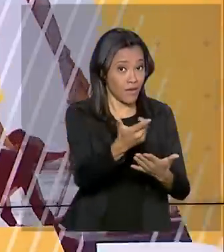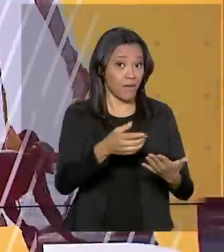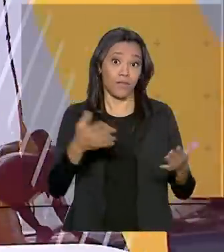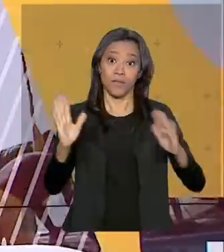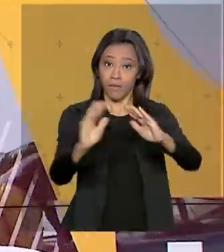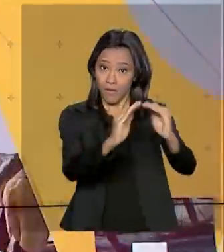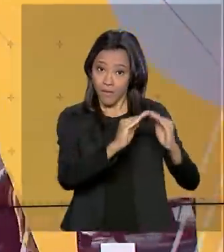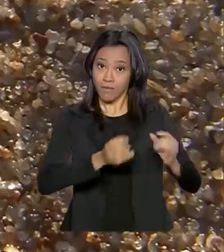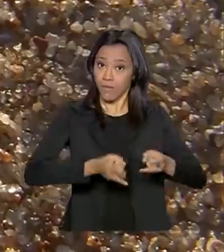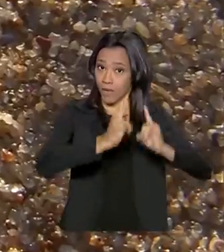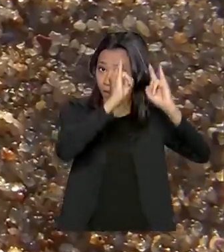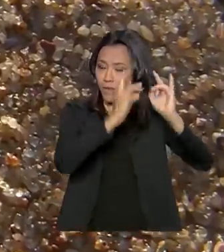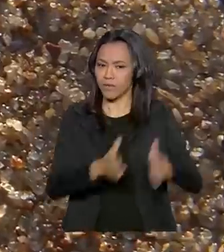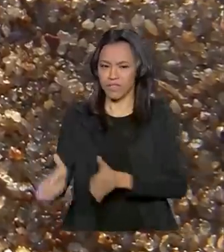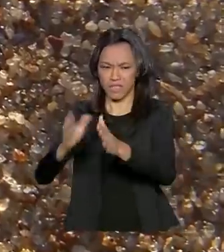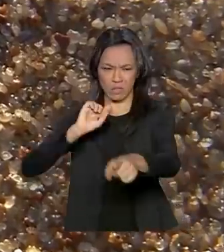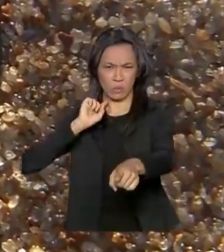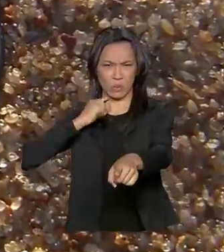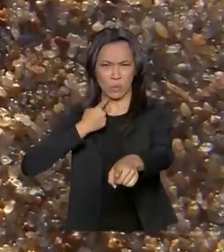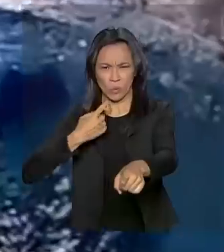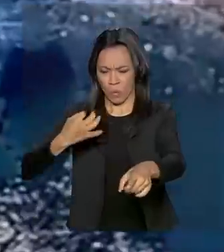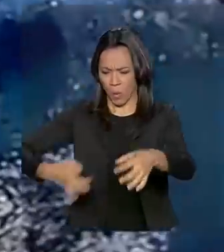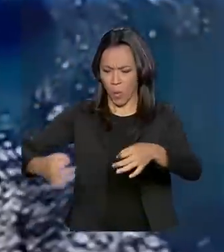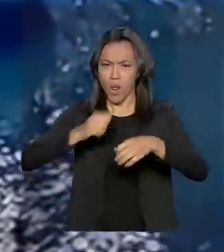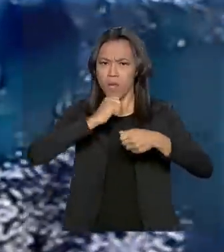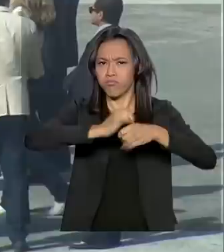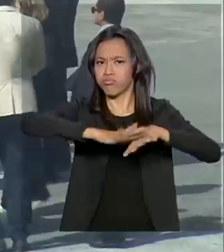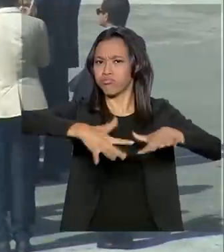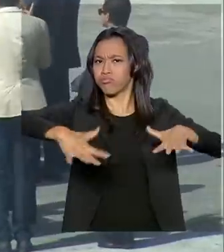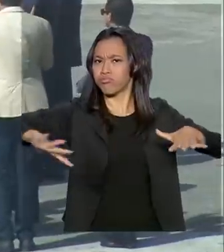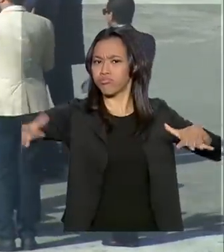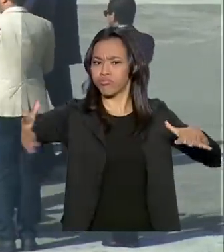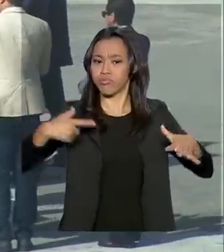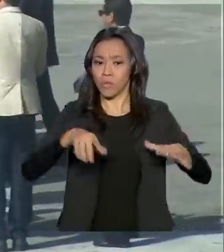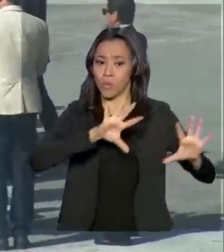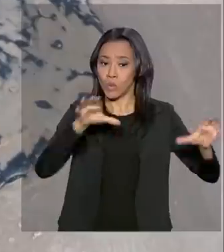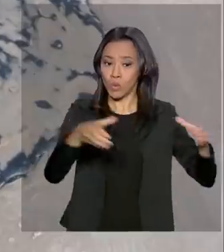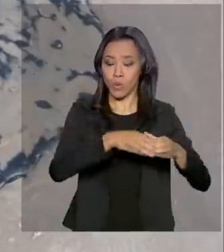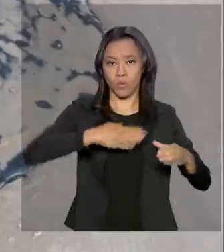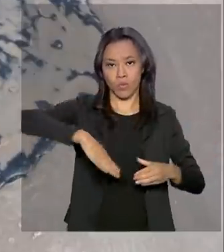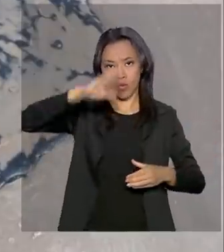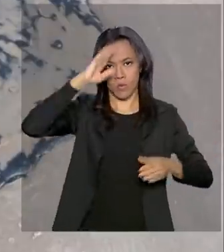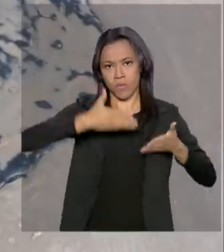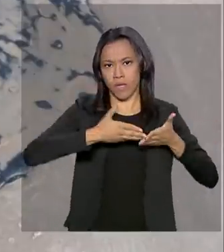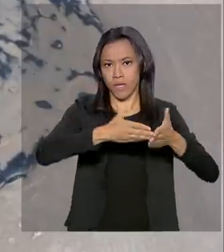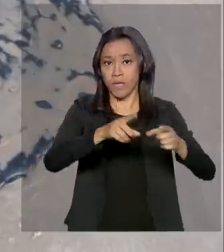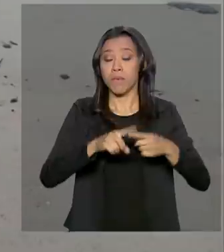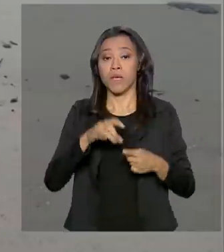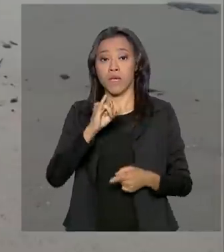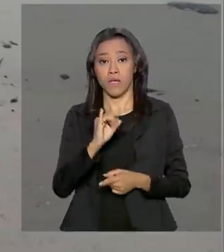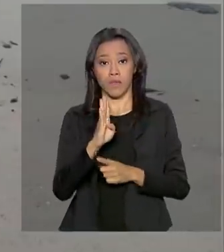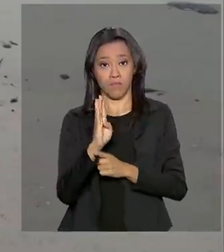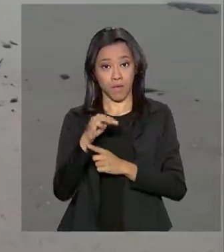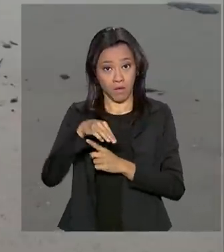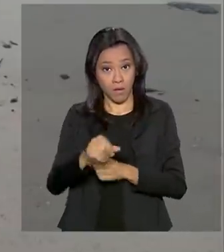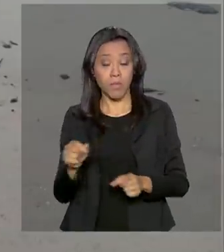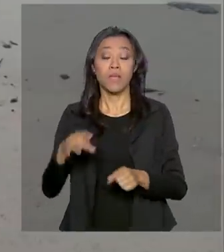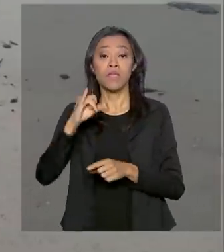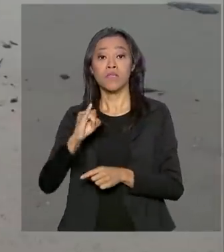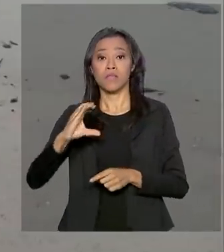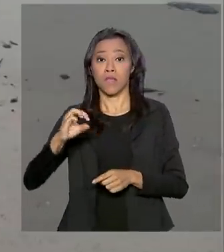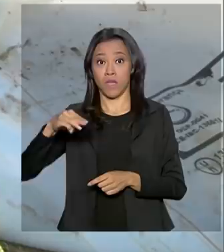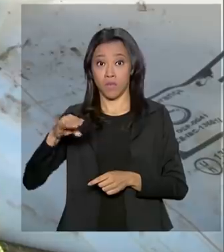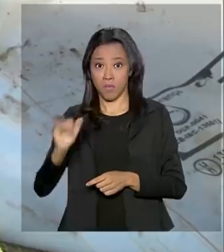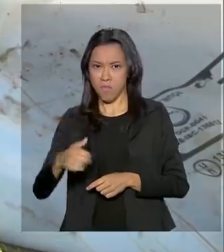mancha de óleo no litoral nordestino equipes da marinha ibama e semibil já recolheram mais de